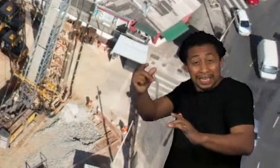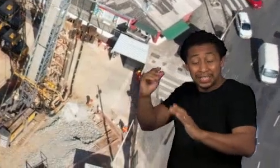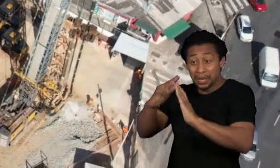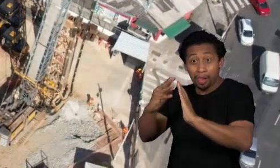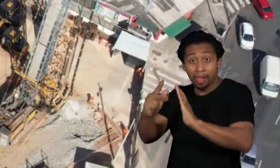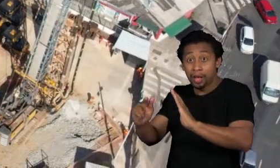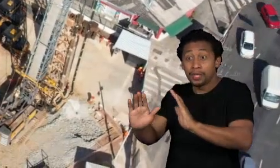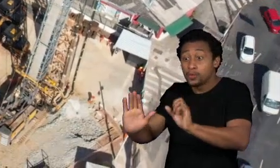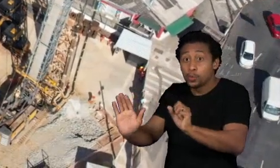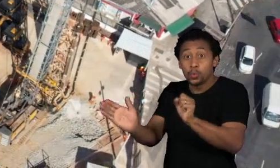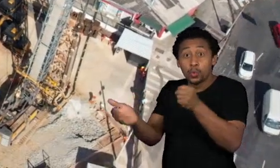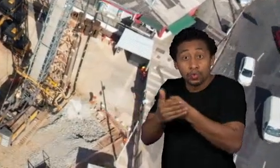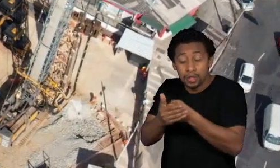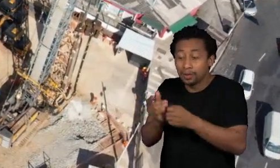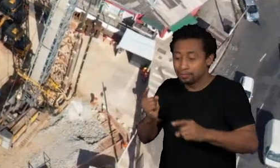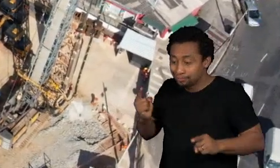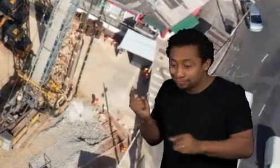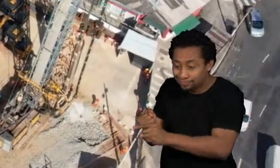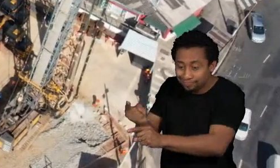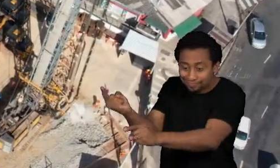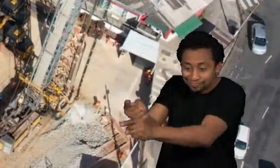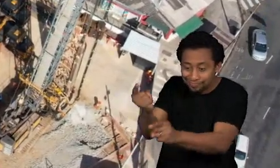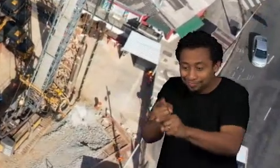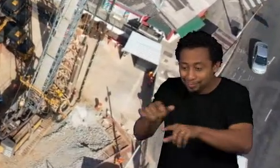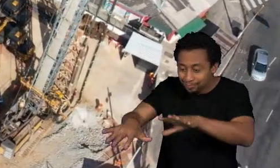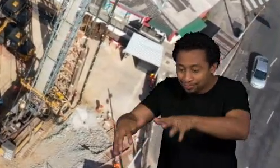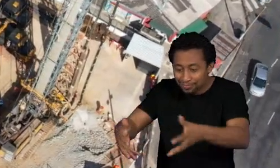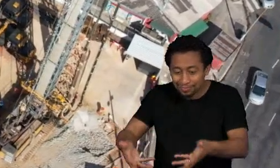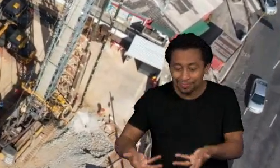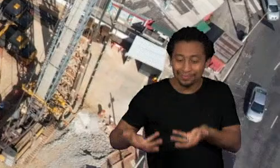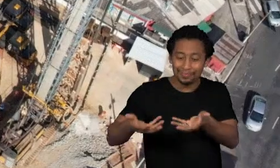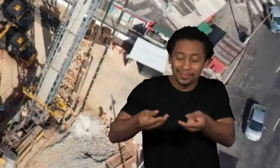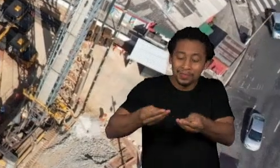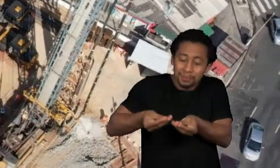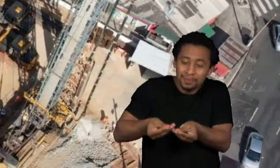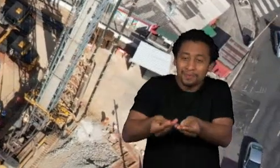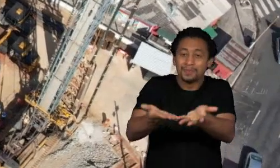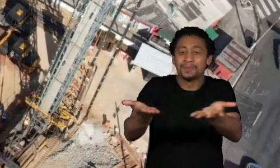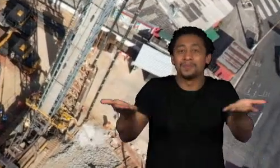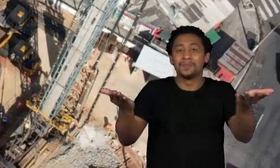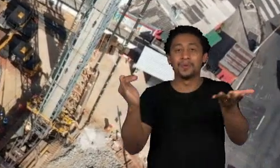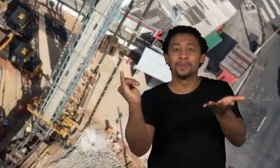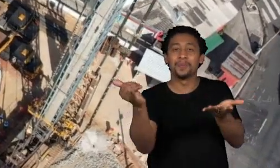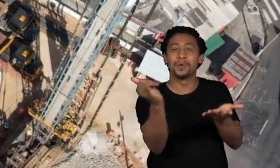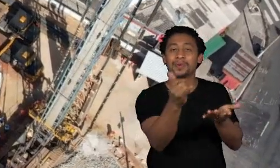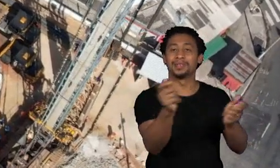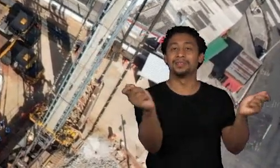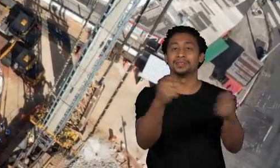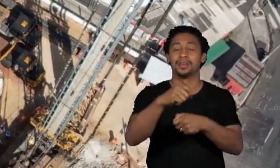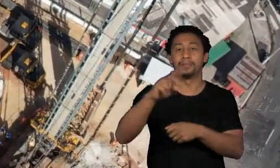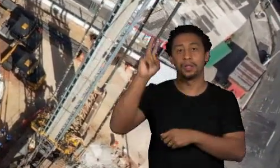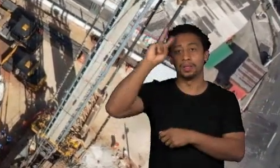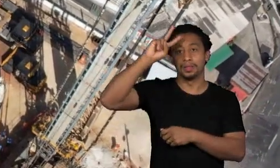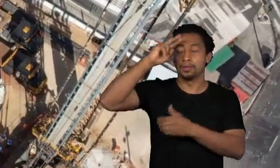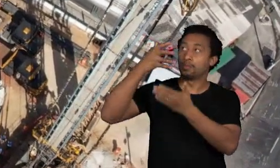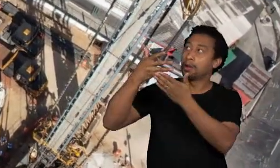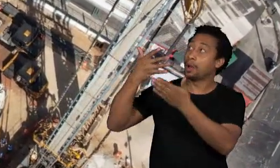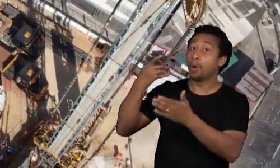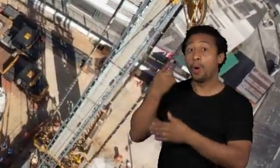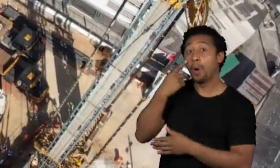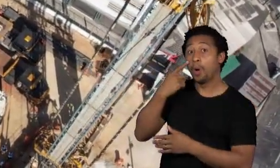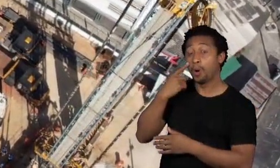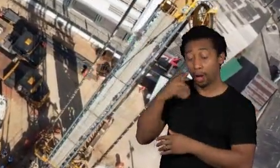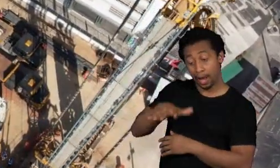agora décadas aí embaixo do chão, a gente se apodera desses vestígios para contar, olha só, nós estivemos